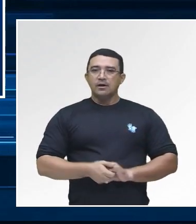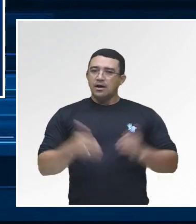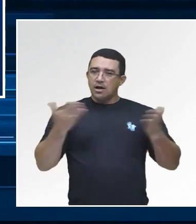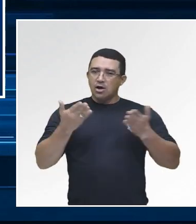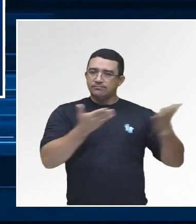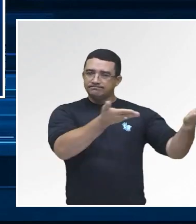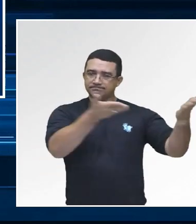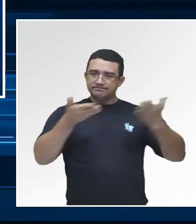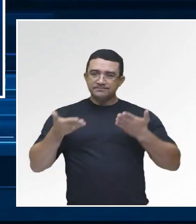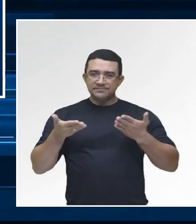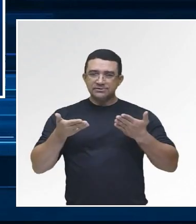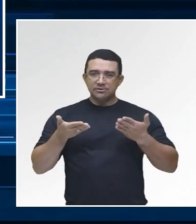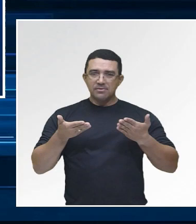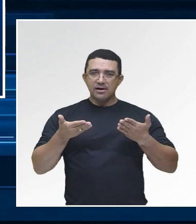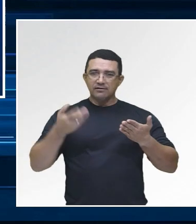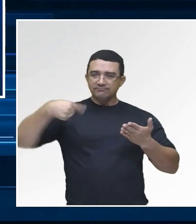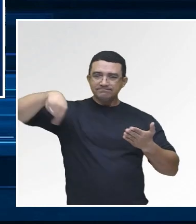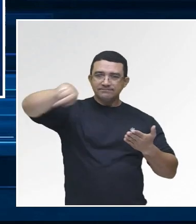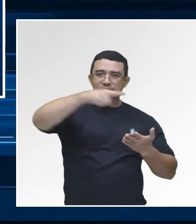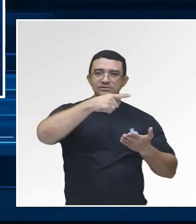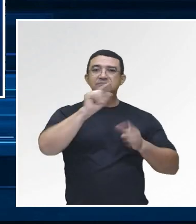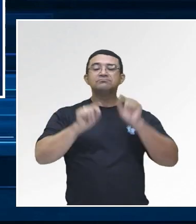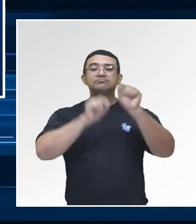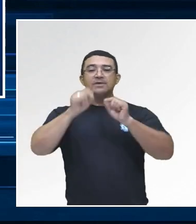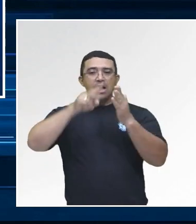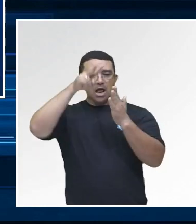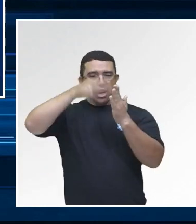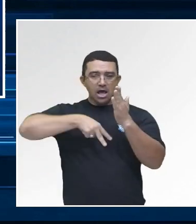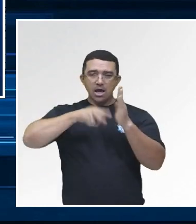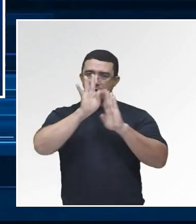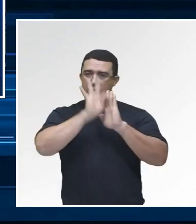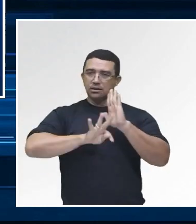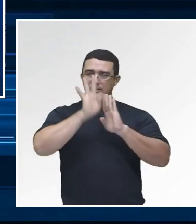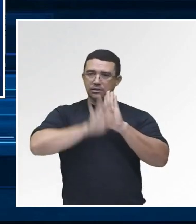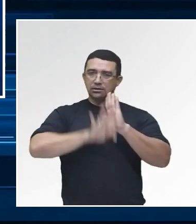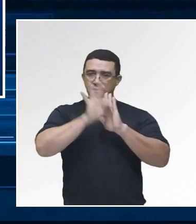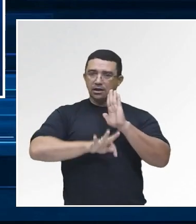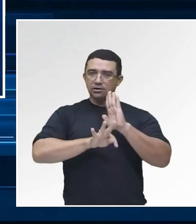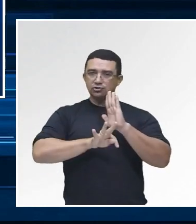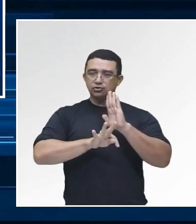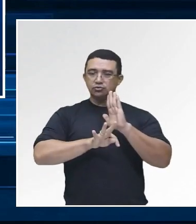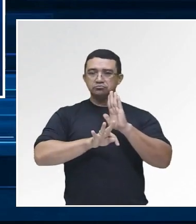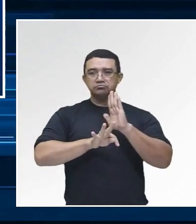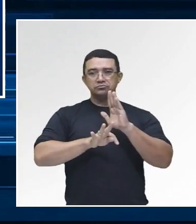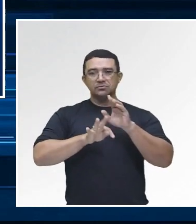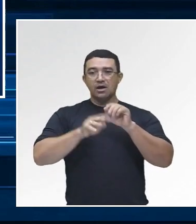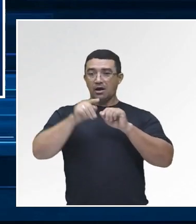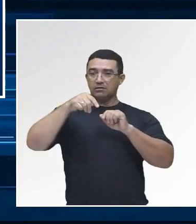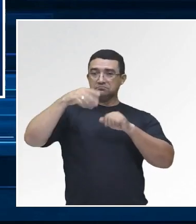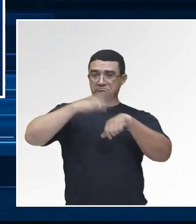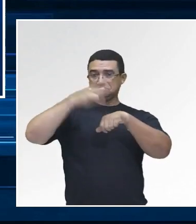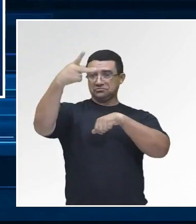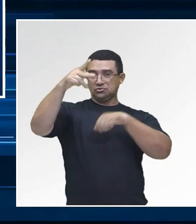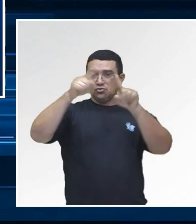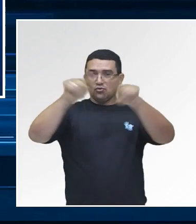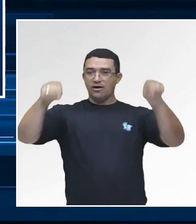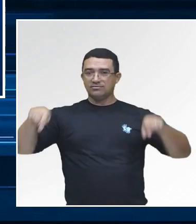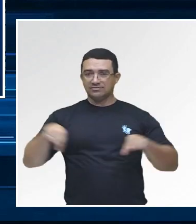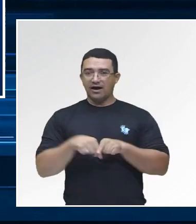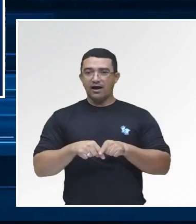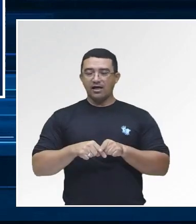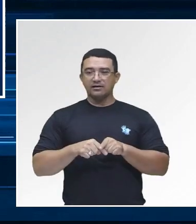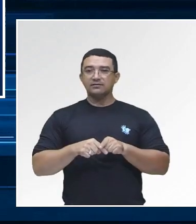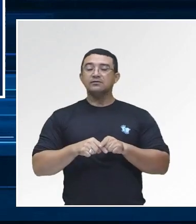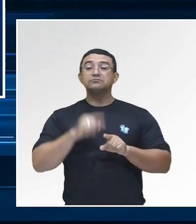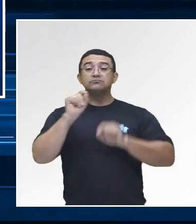convido para nós lermos um texto, aqui você aí na sua sala e eu aqui, vamos ver quais são